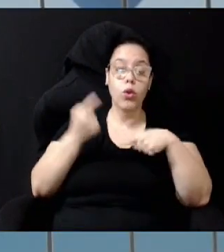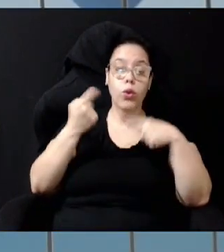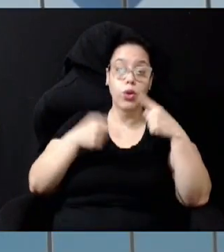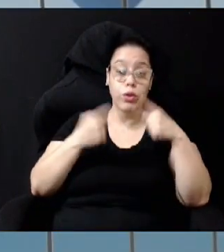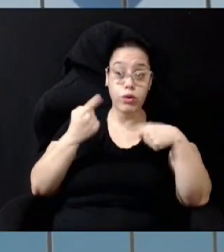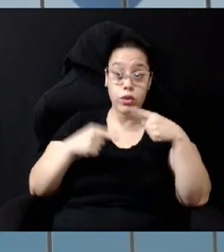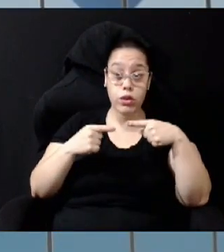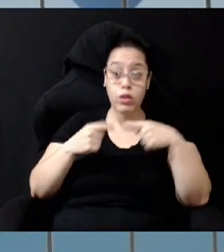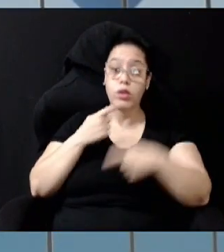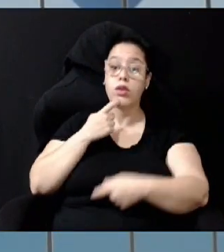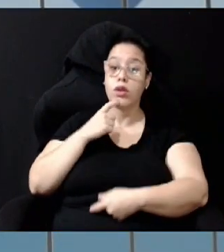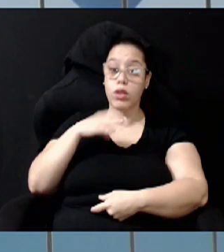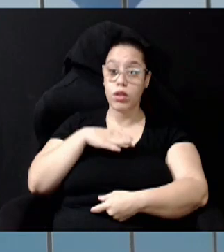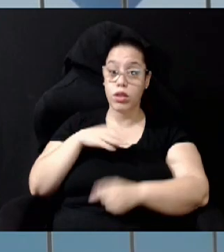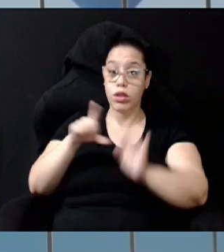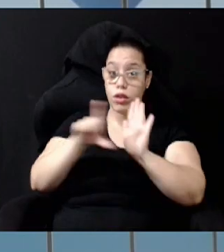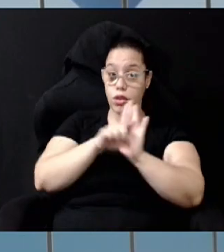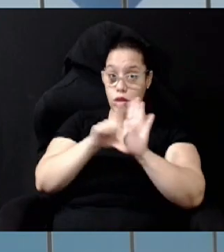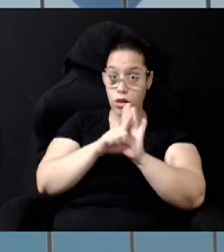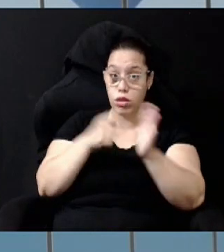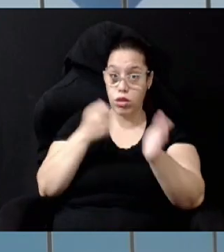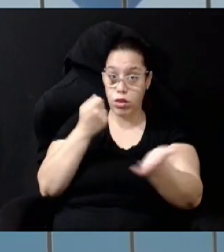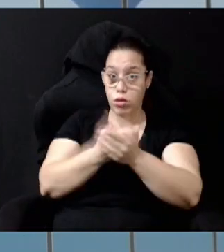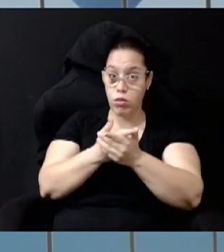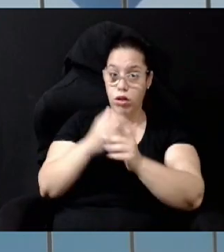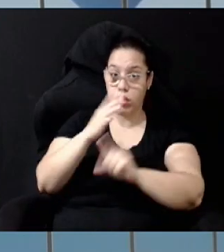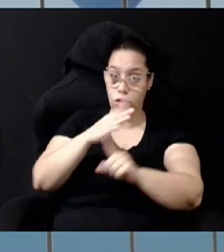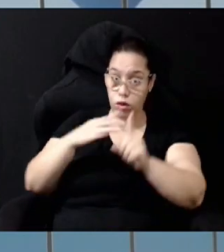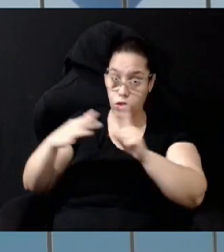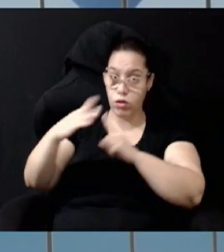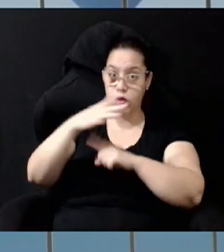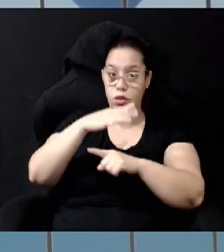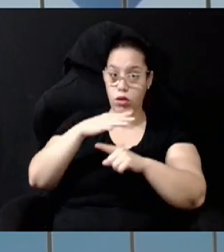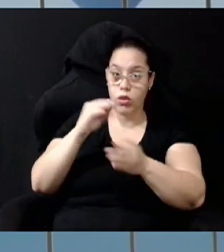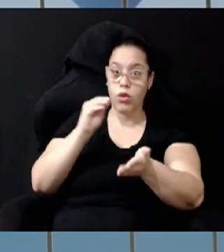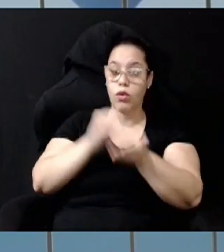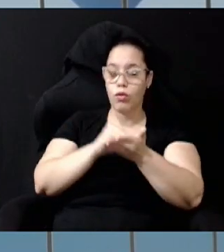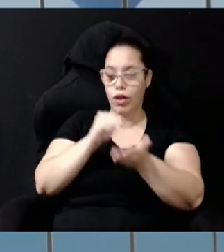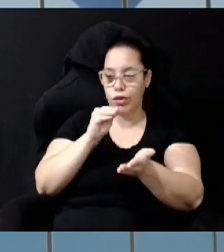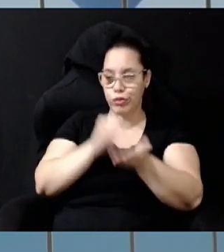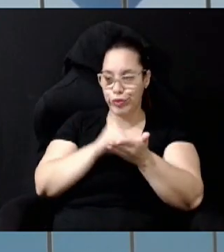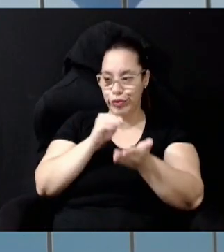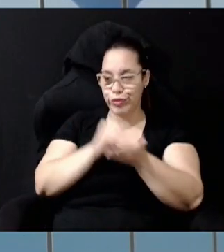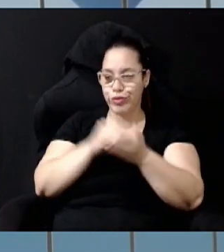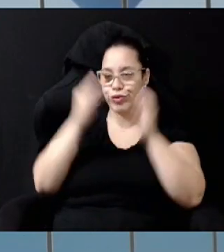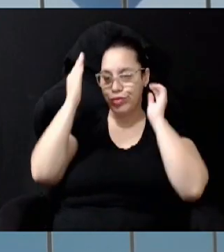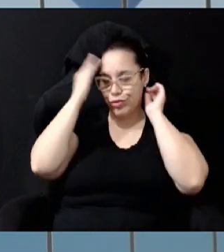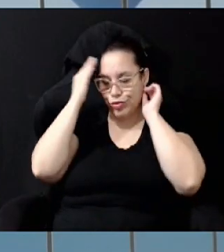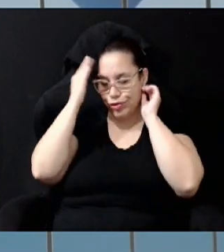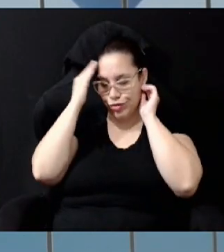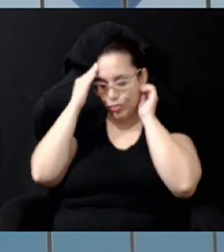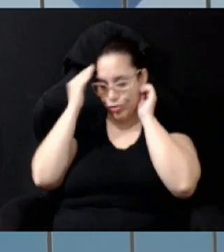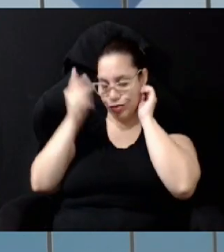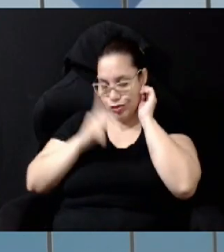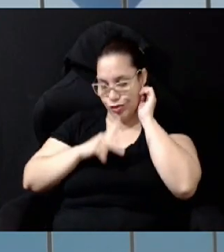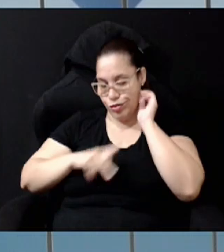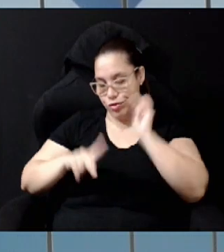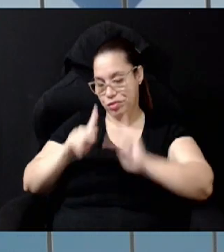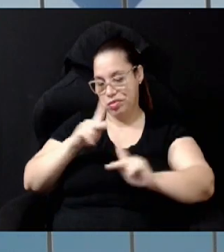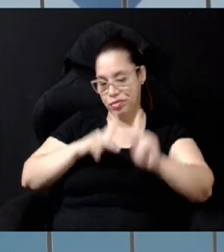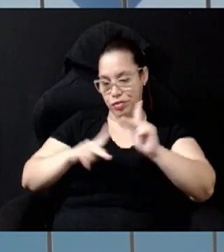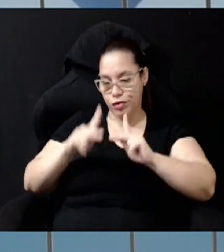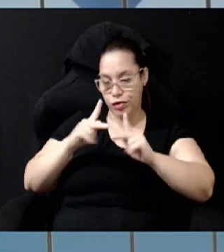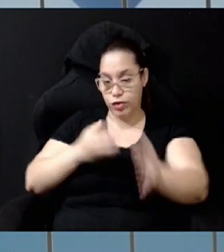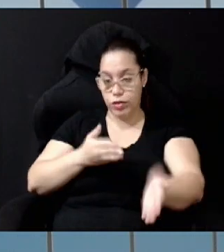tem uma lei de pagamento por serviços ambientais, talvez falte um pouco também o conhecimento da população e levar em